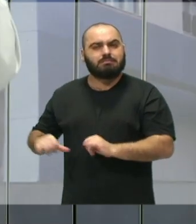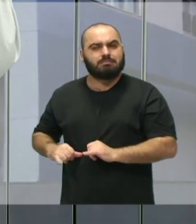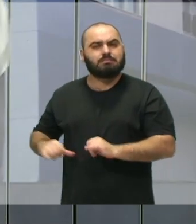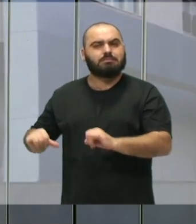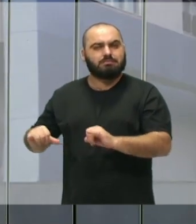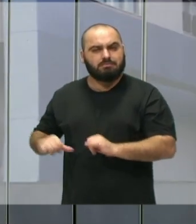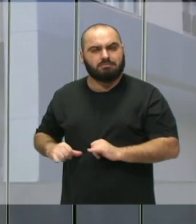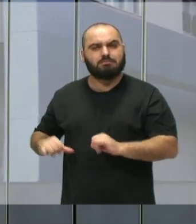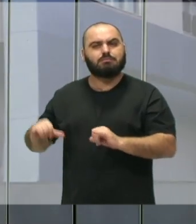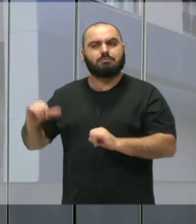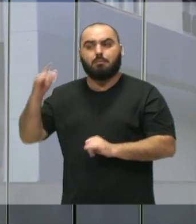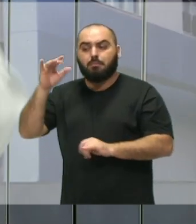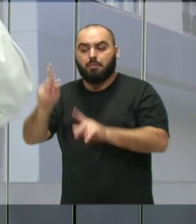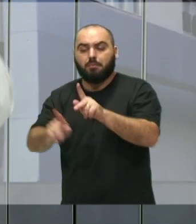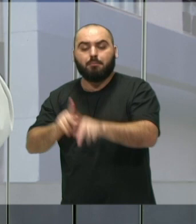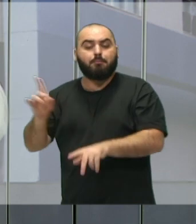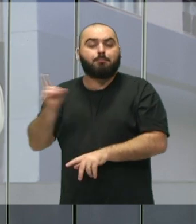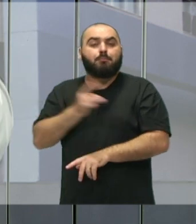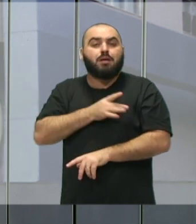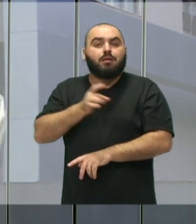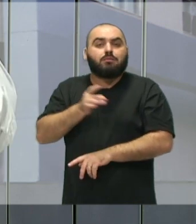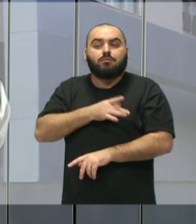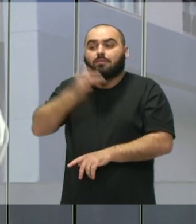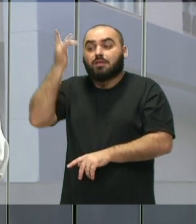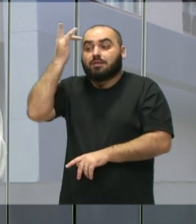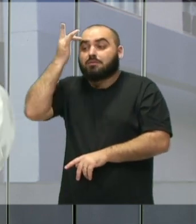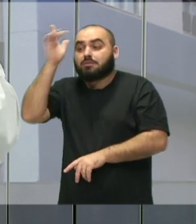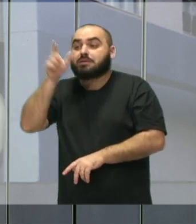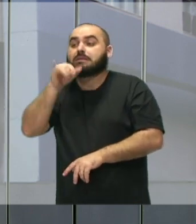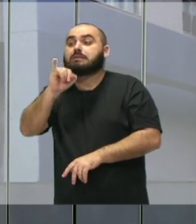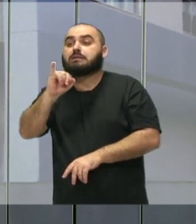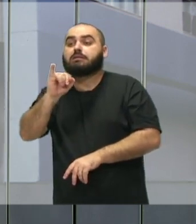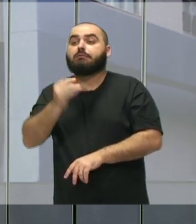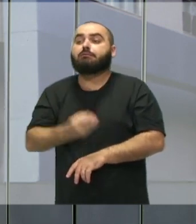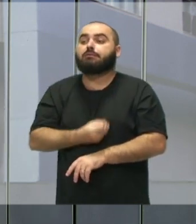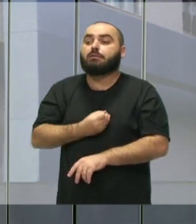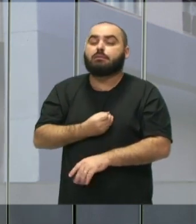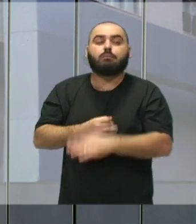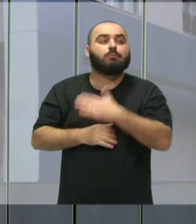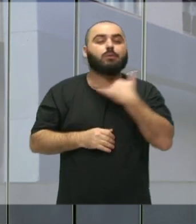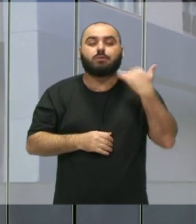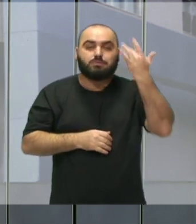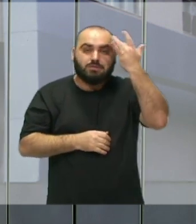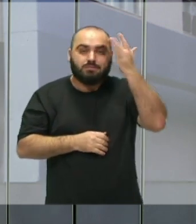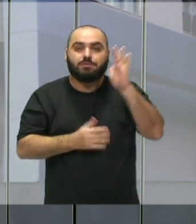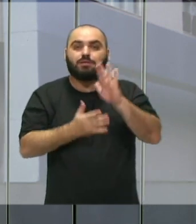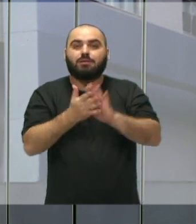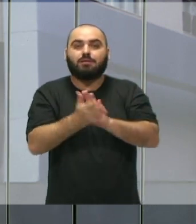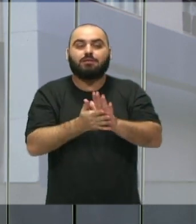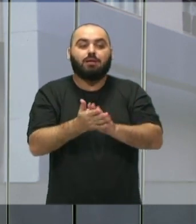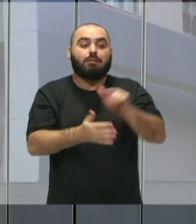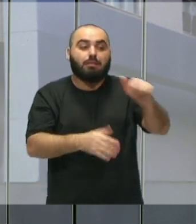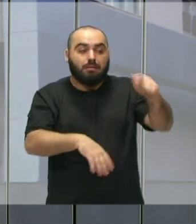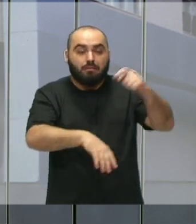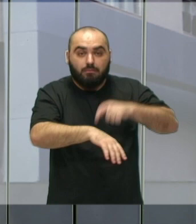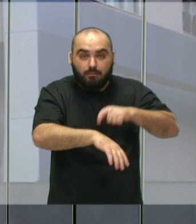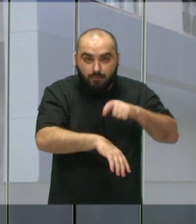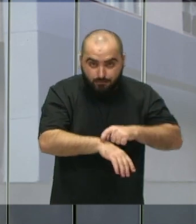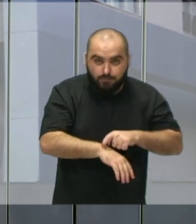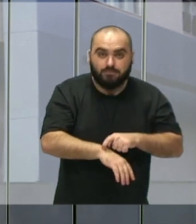pânico, de medo, sem saber o dia de amanhã. Nesse momento em que a população está dessa